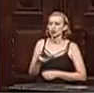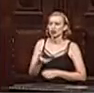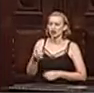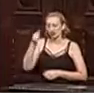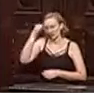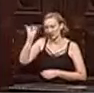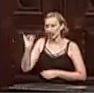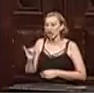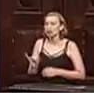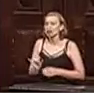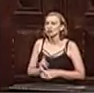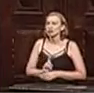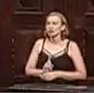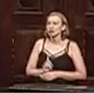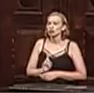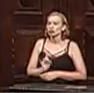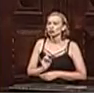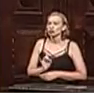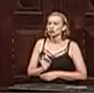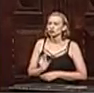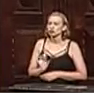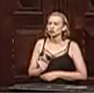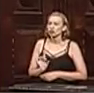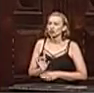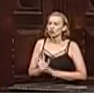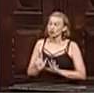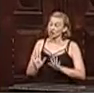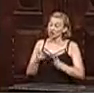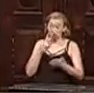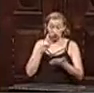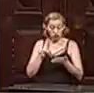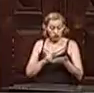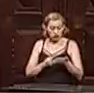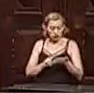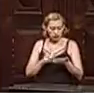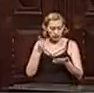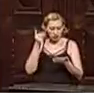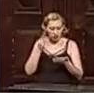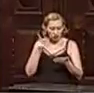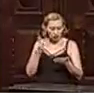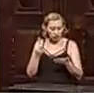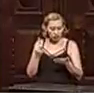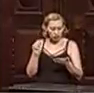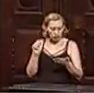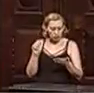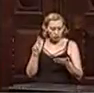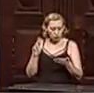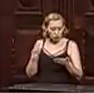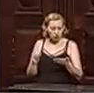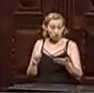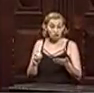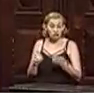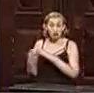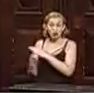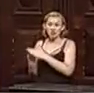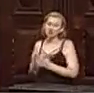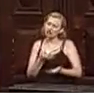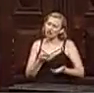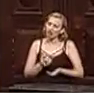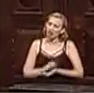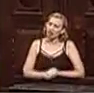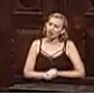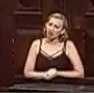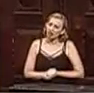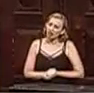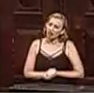evitar não apenas esse turno único, mas veja, deputado Paulo Ramos, que a empresa quer,